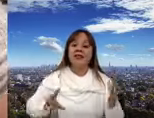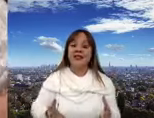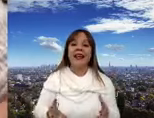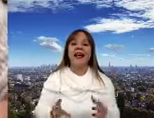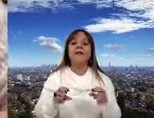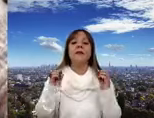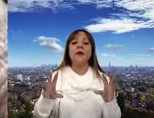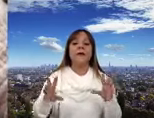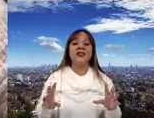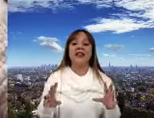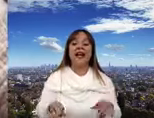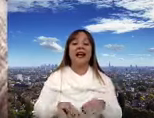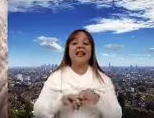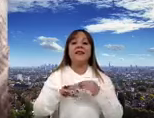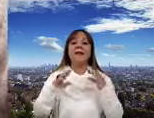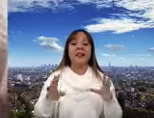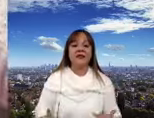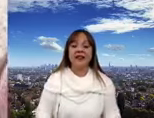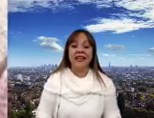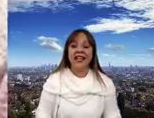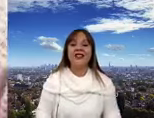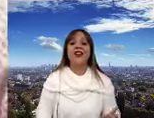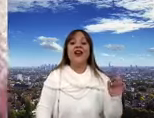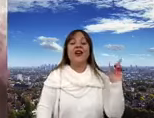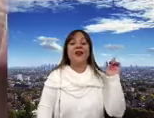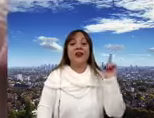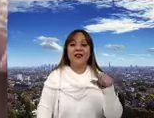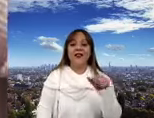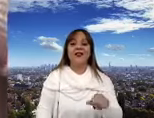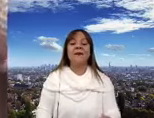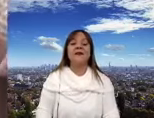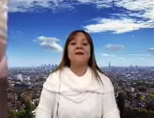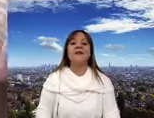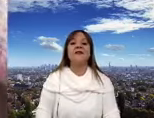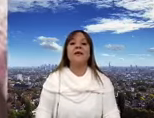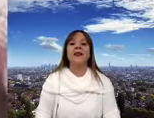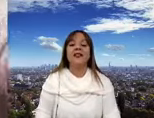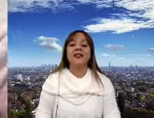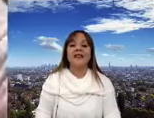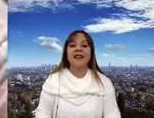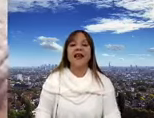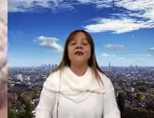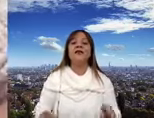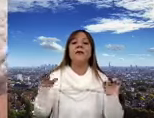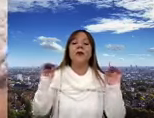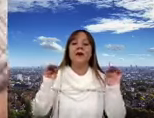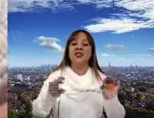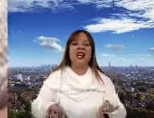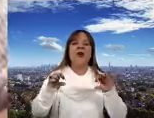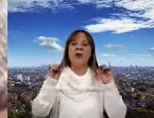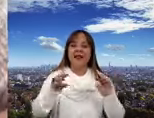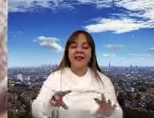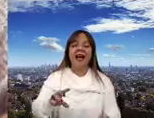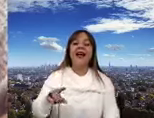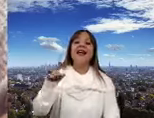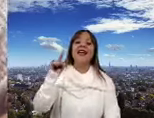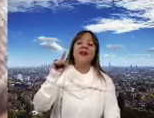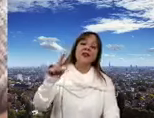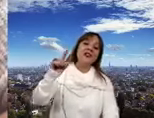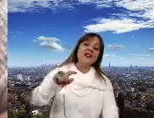Vamos compartilhar, que a live tá bem diferente. Logo, logo então vai ter a participação do marido da Stephanie. Vamos compartilhar, comentar. E quando a